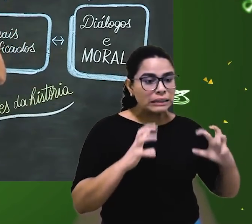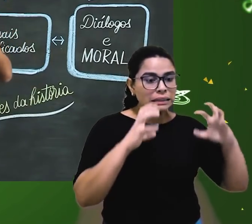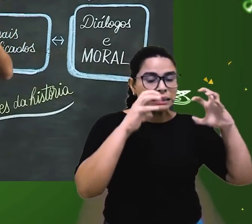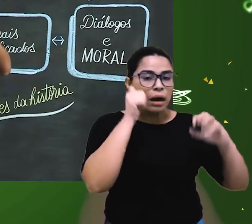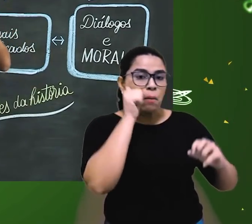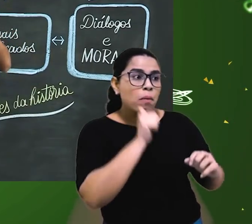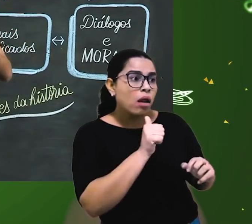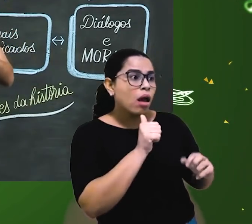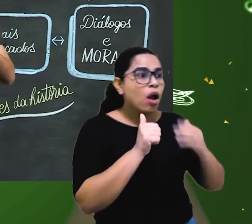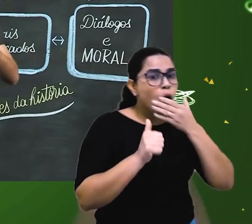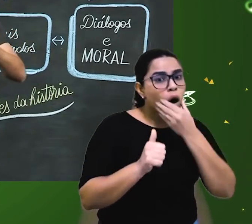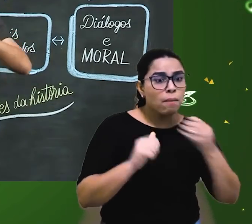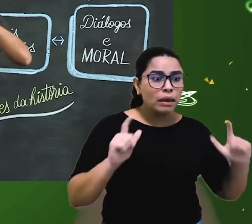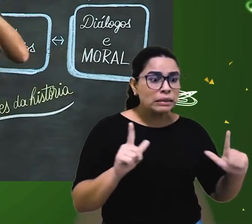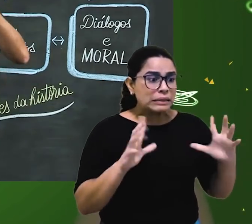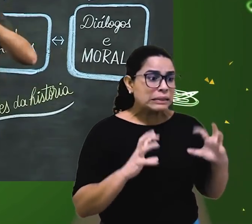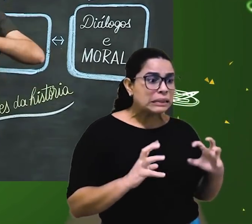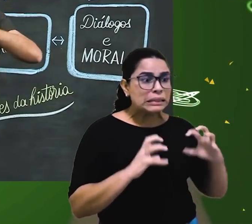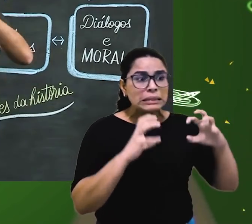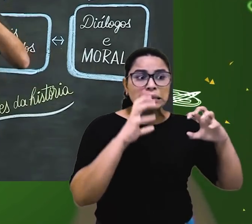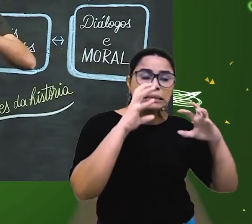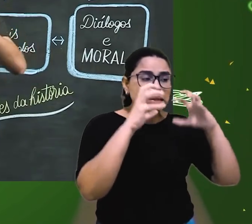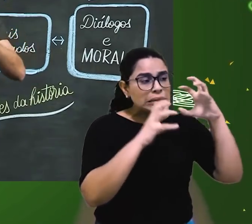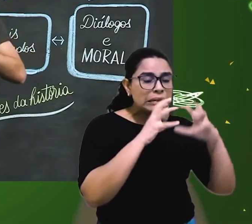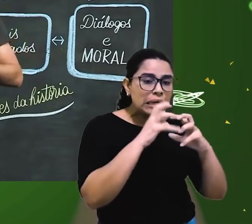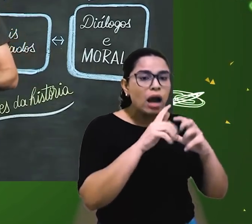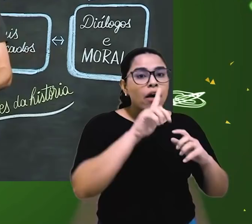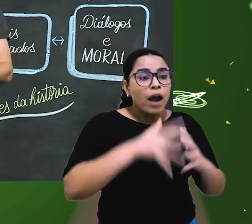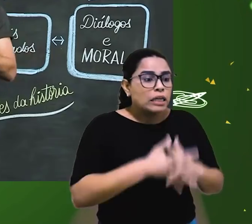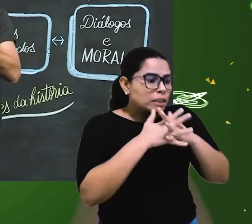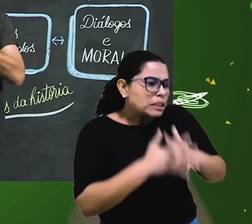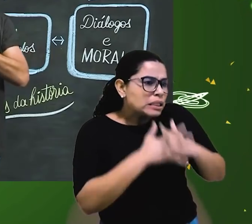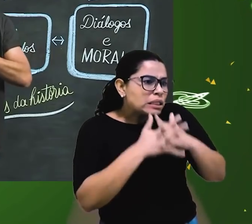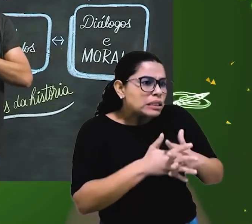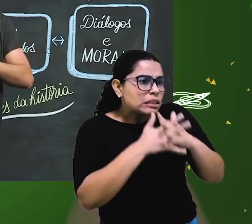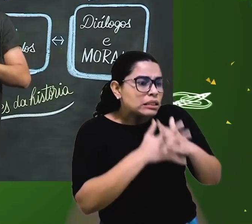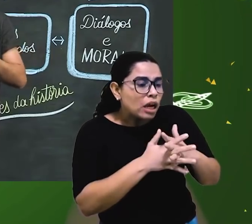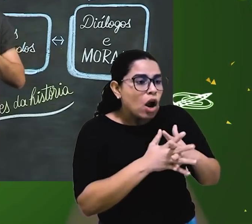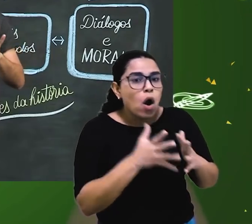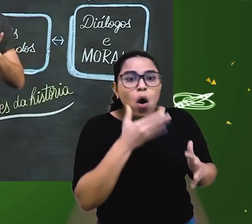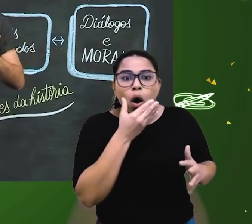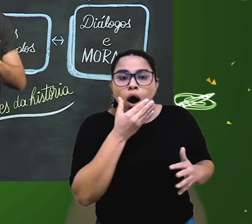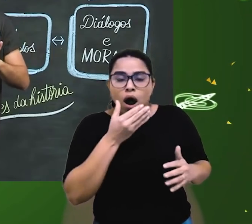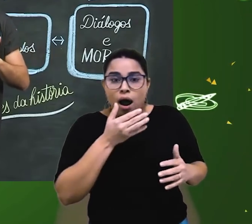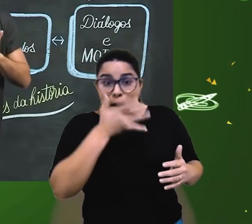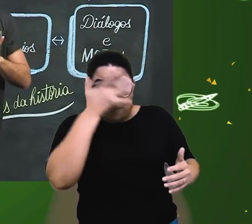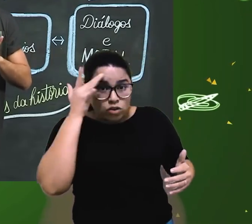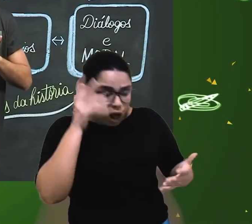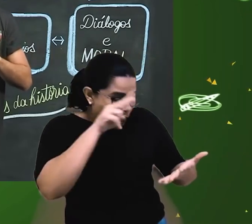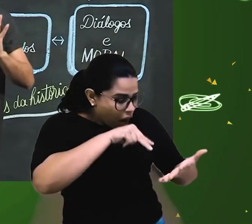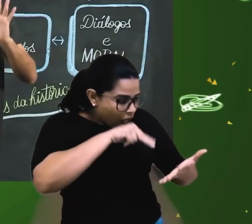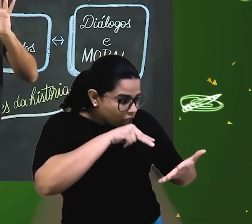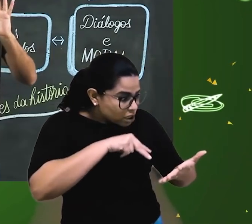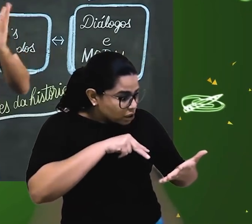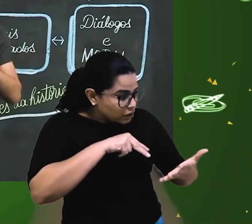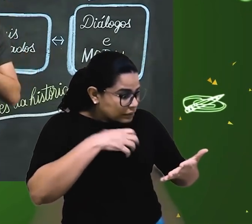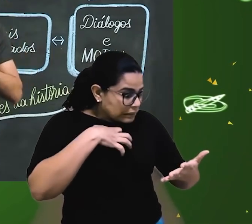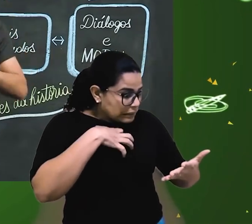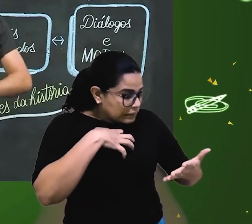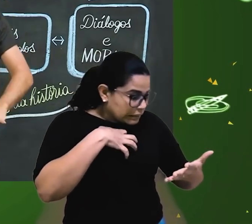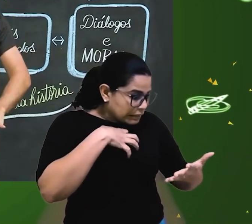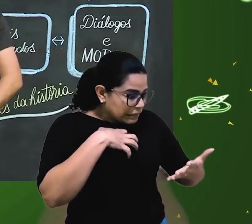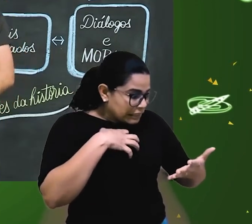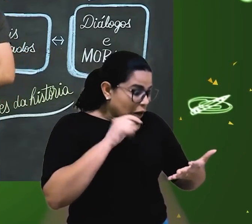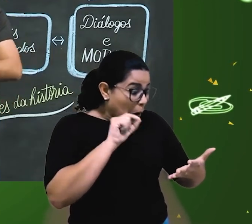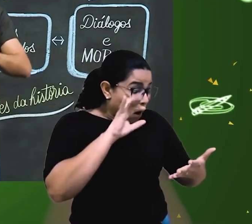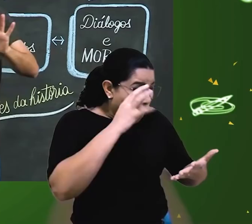que vão terminar o relacionamento. Isso vai gerando um conflito narrativo que prende o leitor até chegar ao ponto que a gente chama de